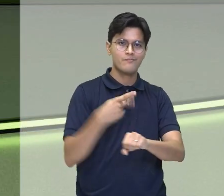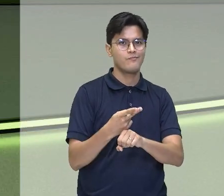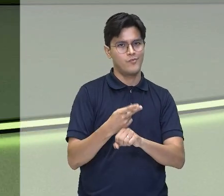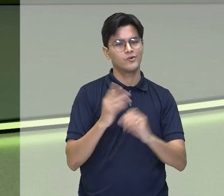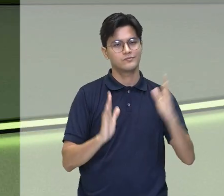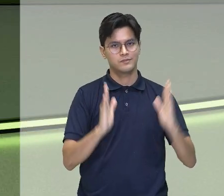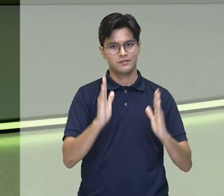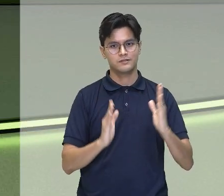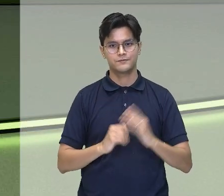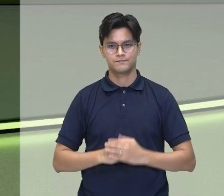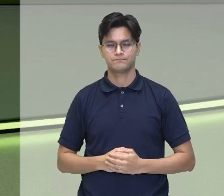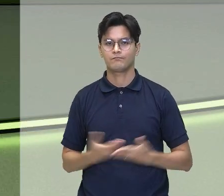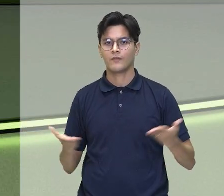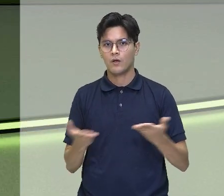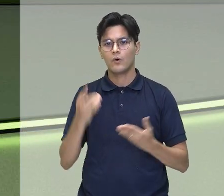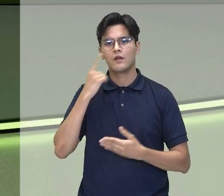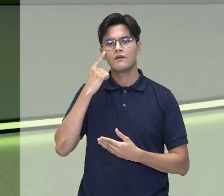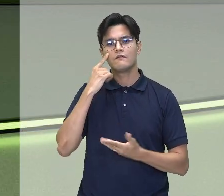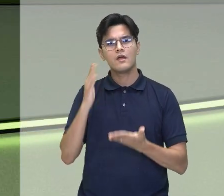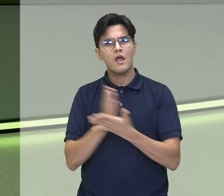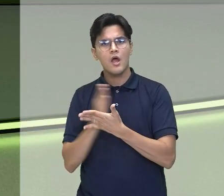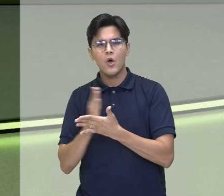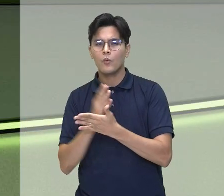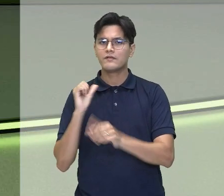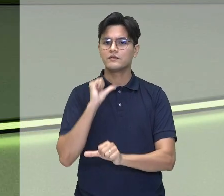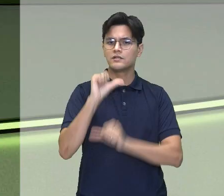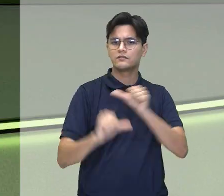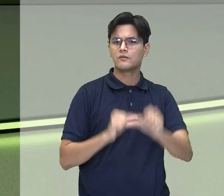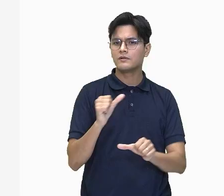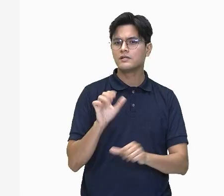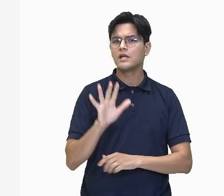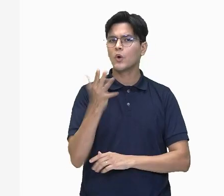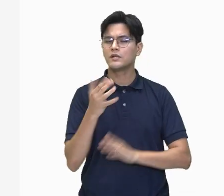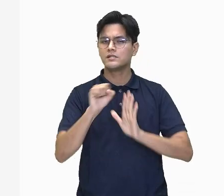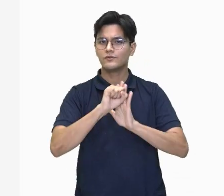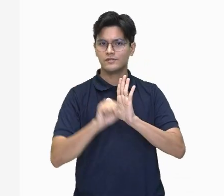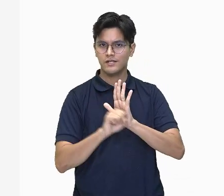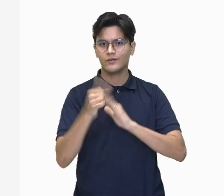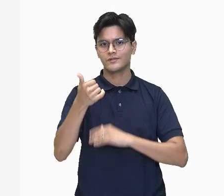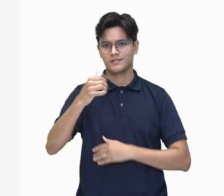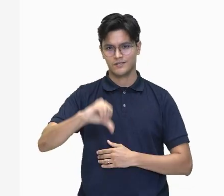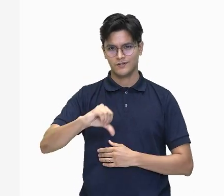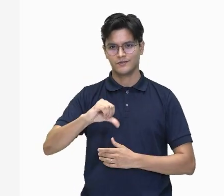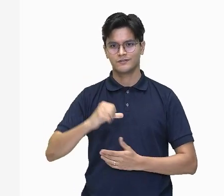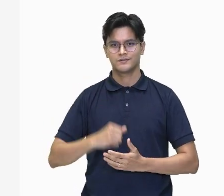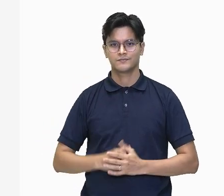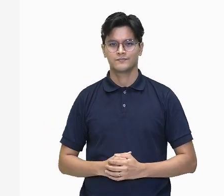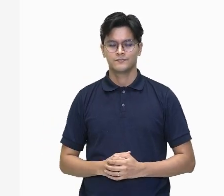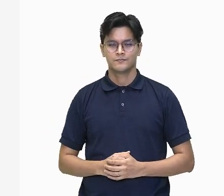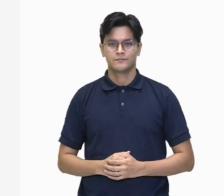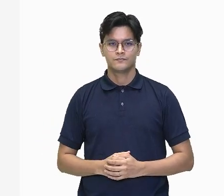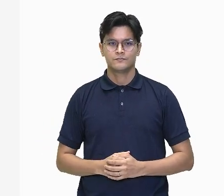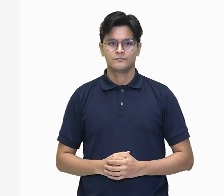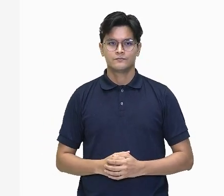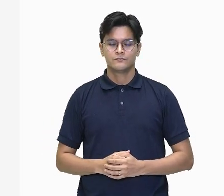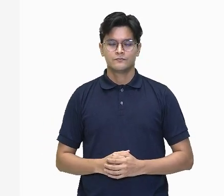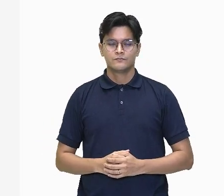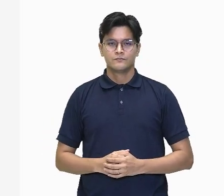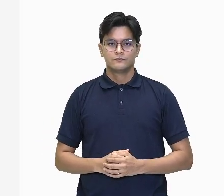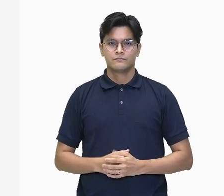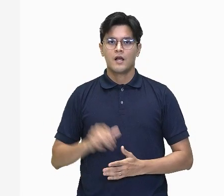agora algumas transformações que aconteceram a partir disso, lá no século XIX. Bem, houve aí